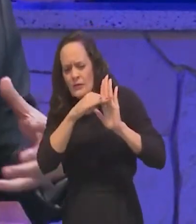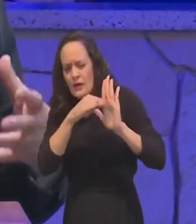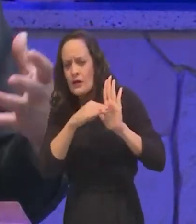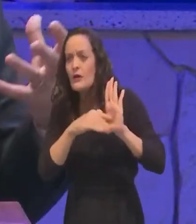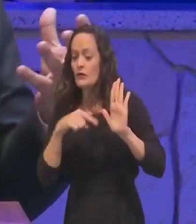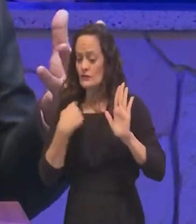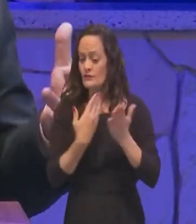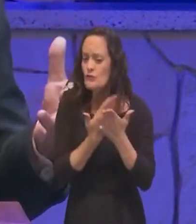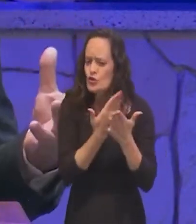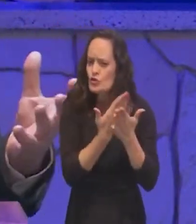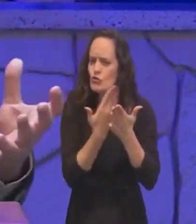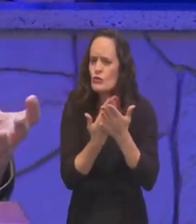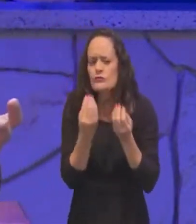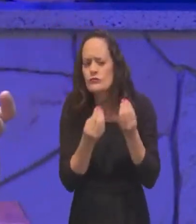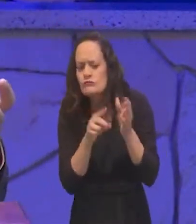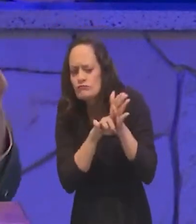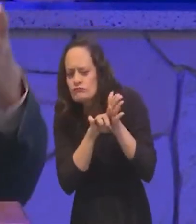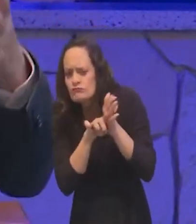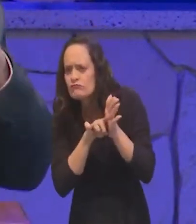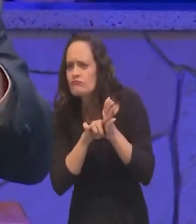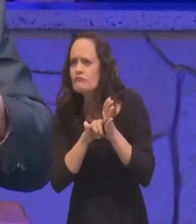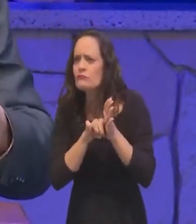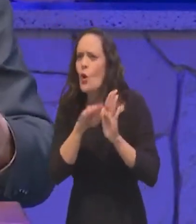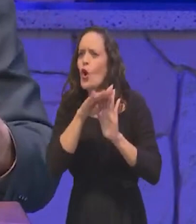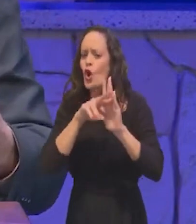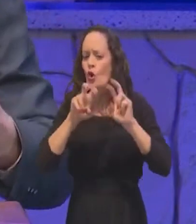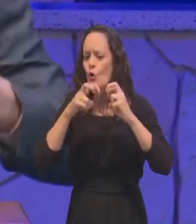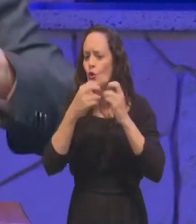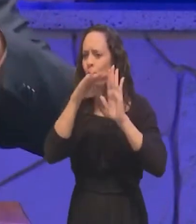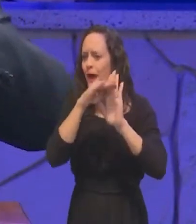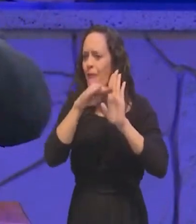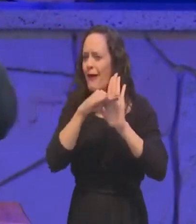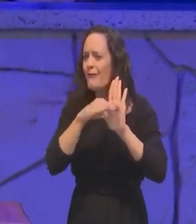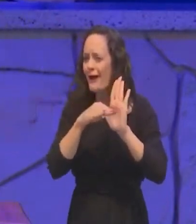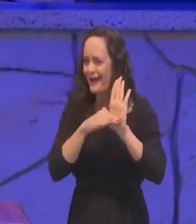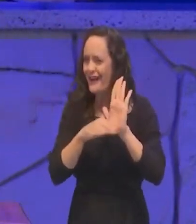a origem de algumas liturgias eclesiásticas,